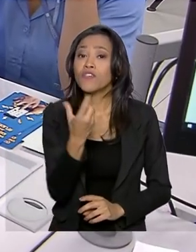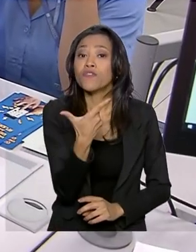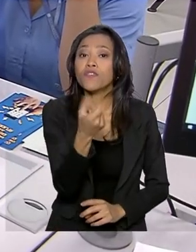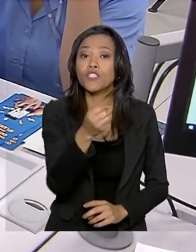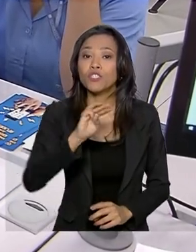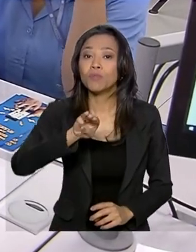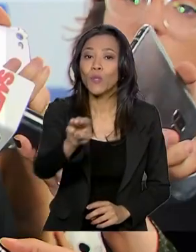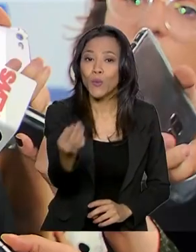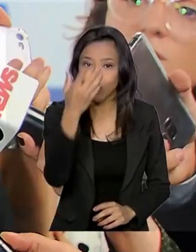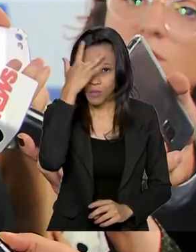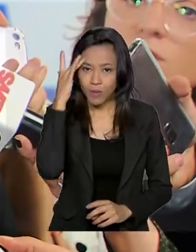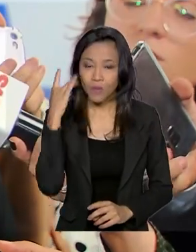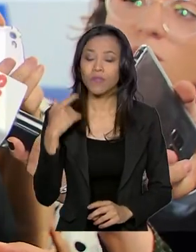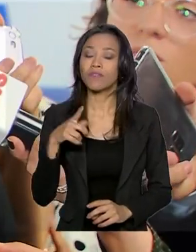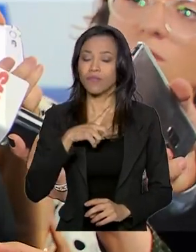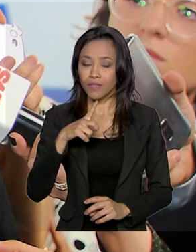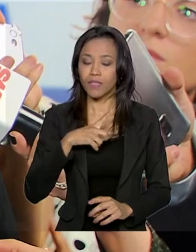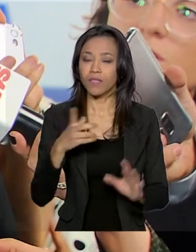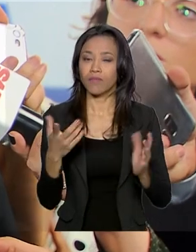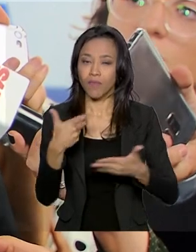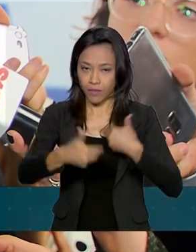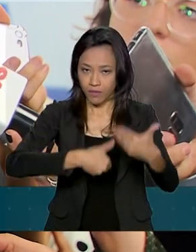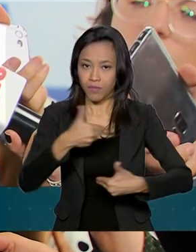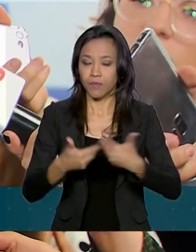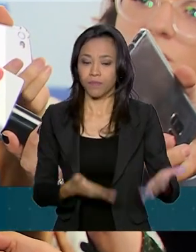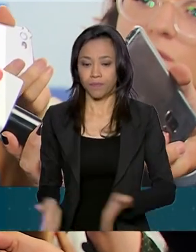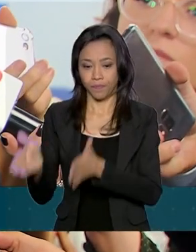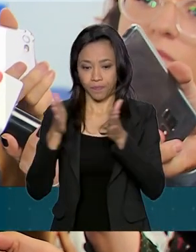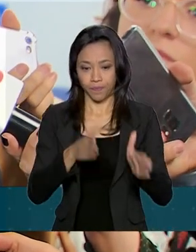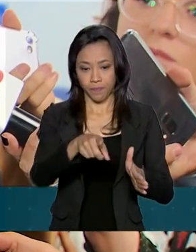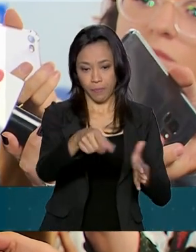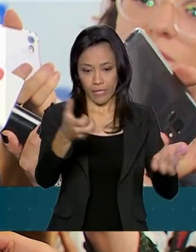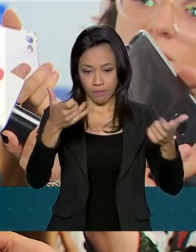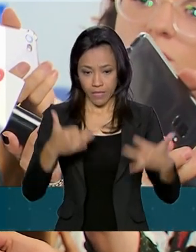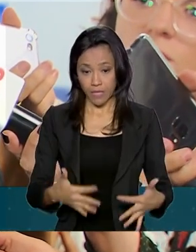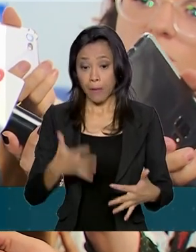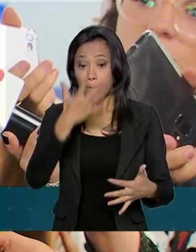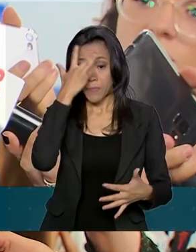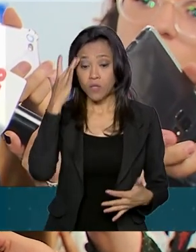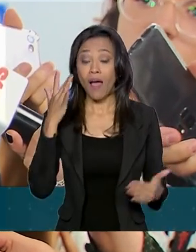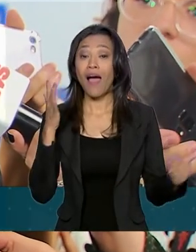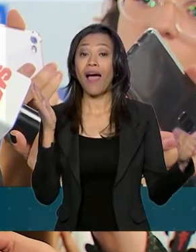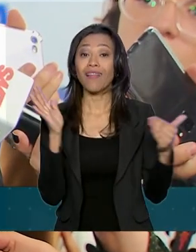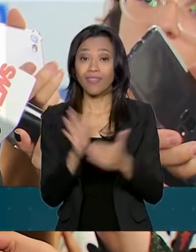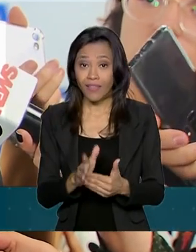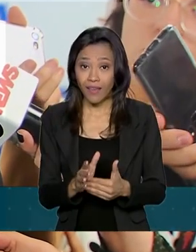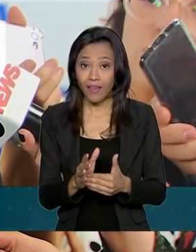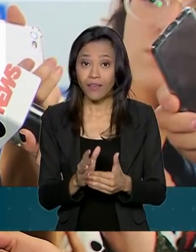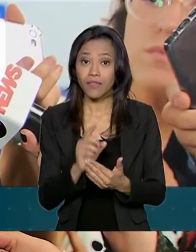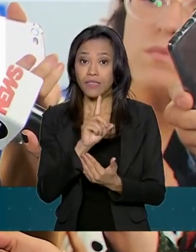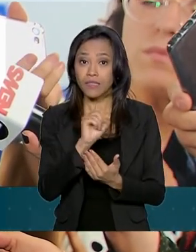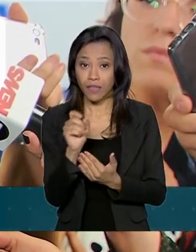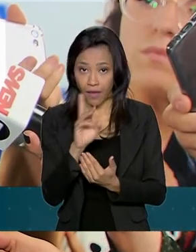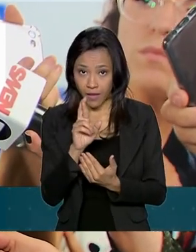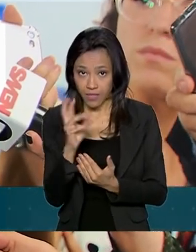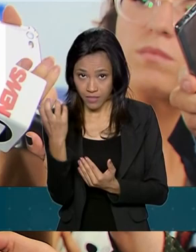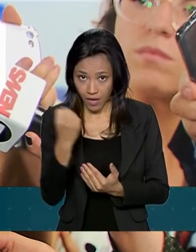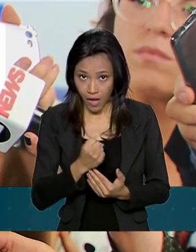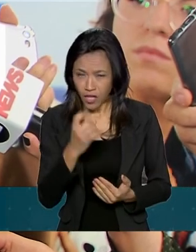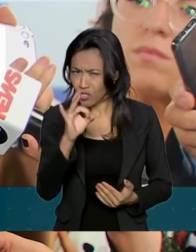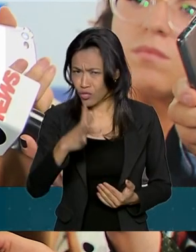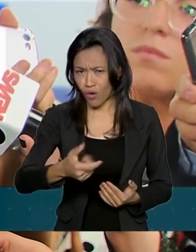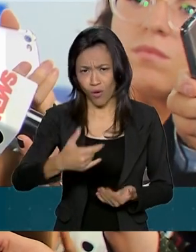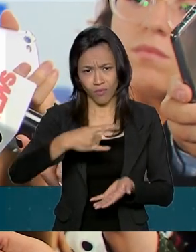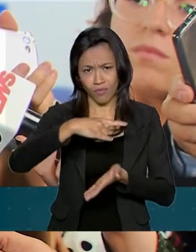simplificado nesse momento para as pessoas que vão sacar até r$100 apenas o documento